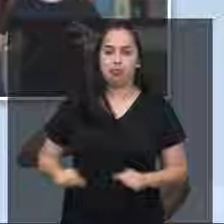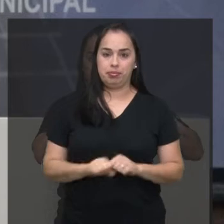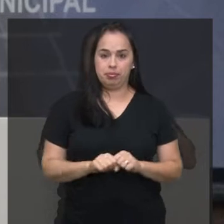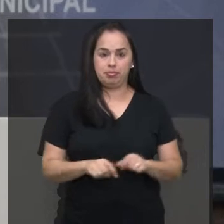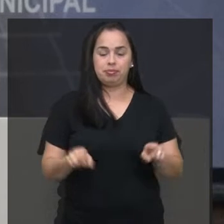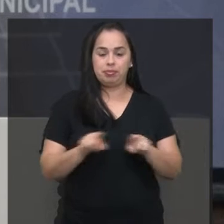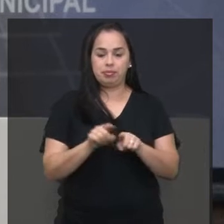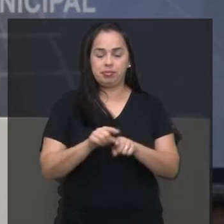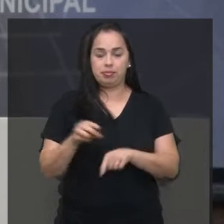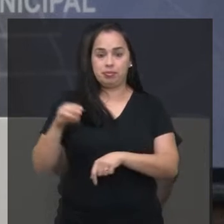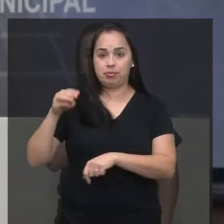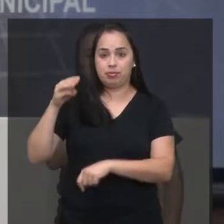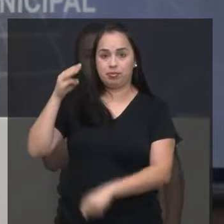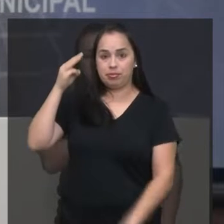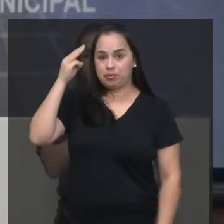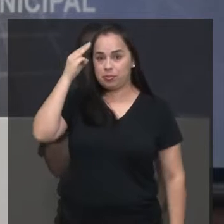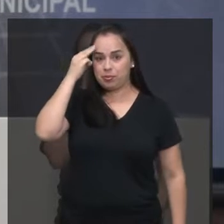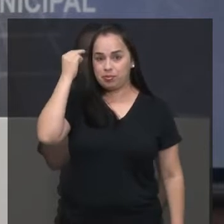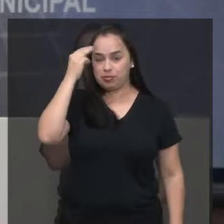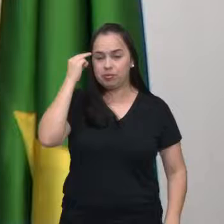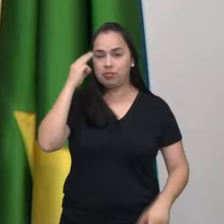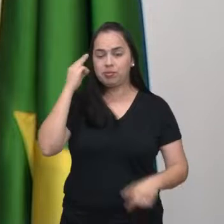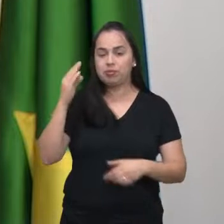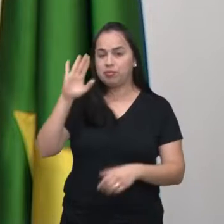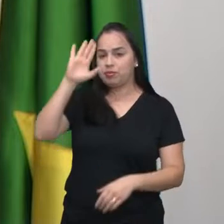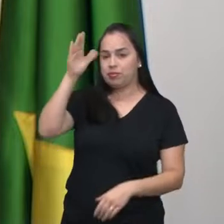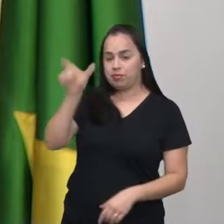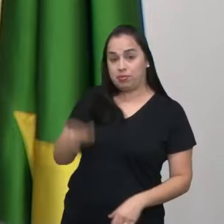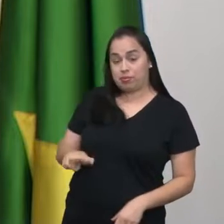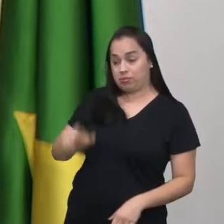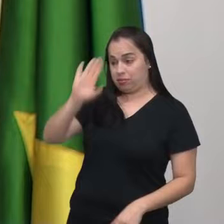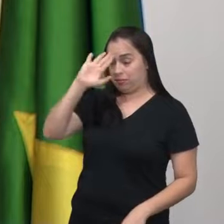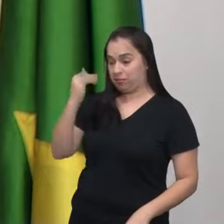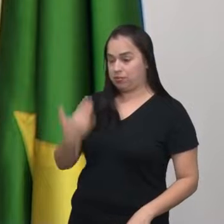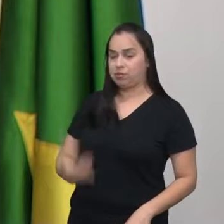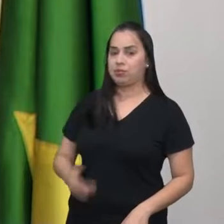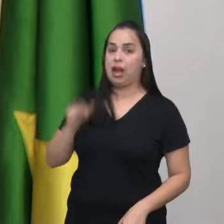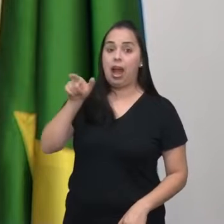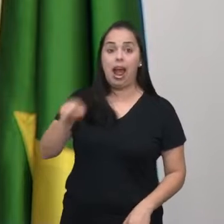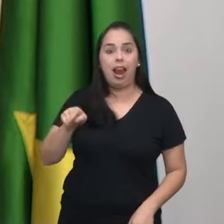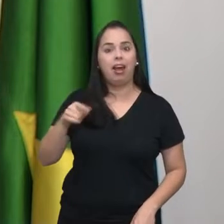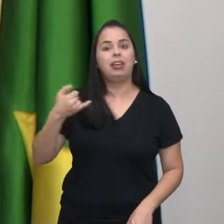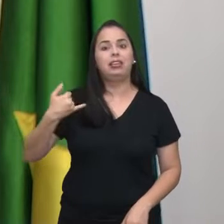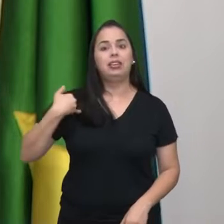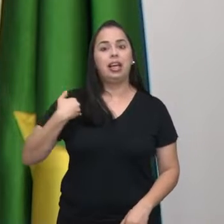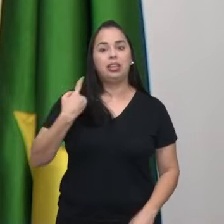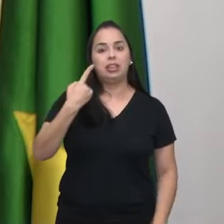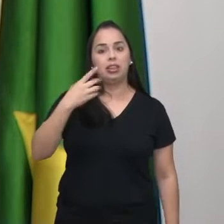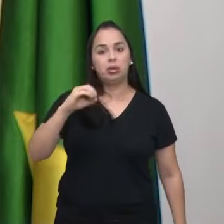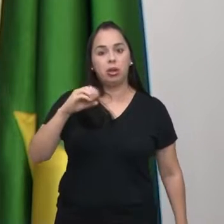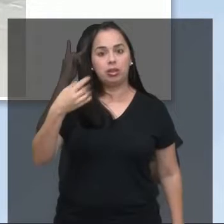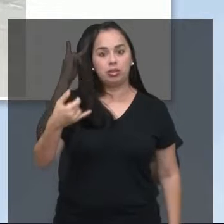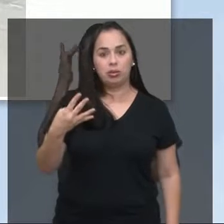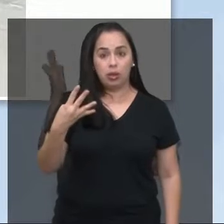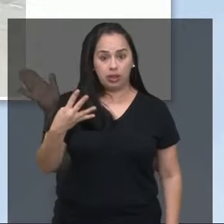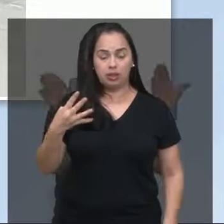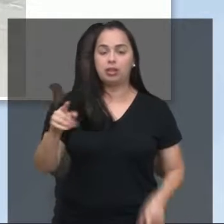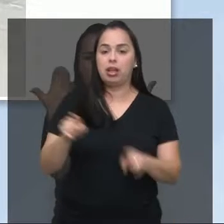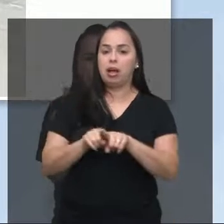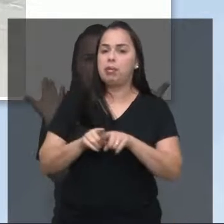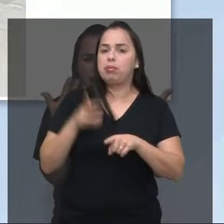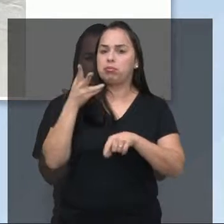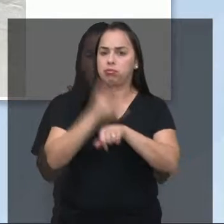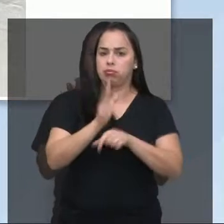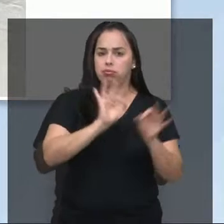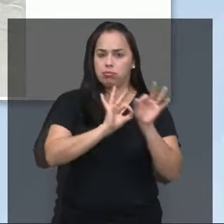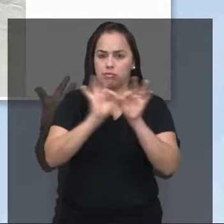Trabalhadores já o vereador Marcelo Garcia homenageou uma moradora da cidade que está completando os há quatro anos um